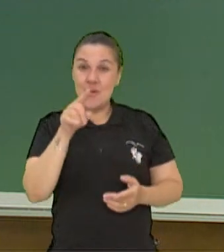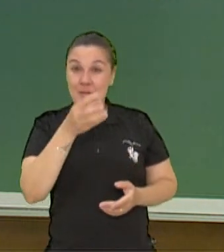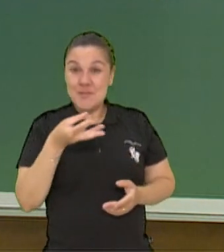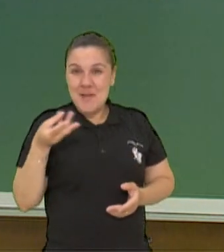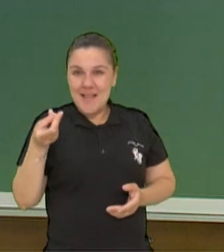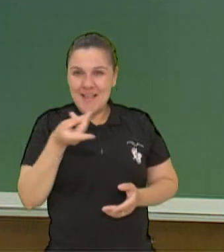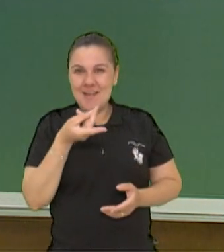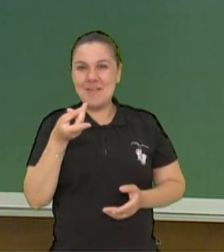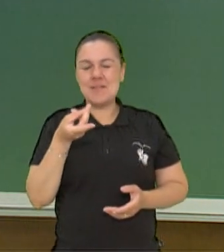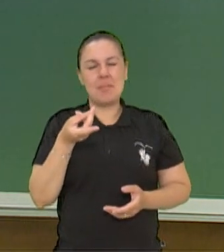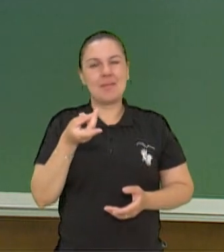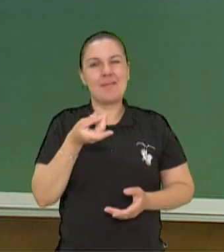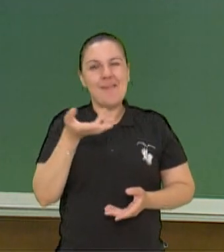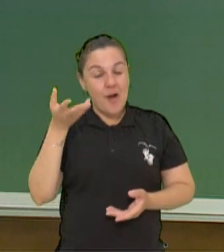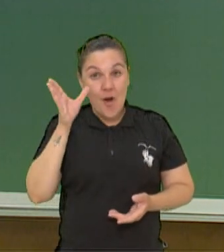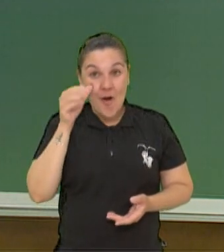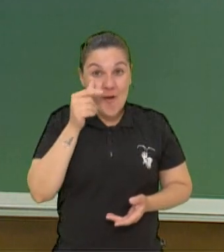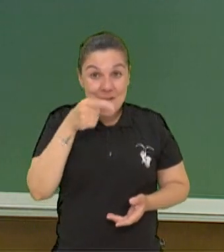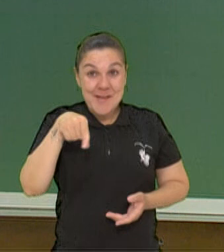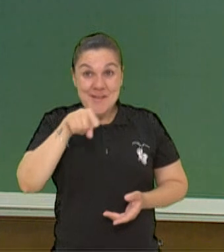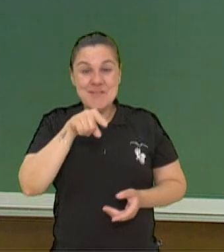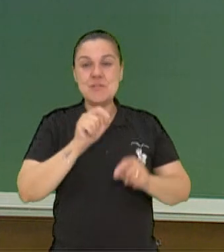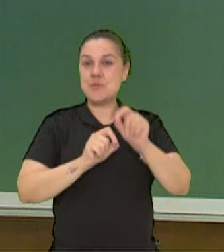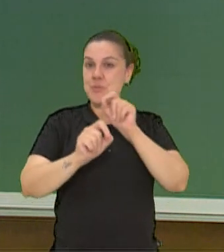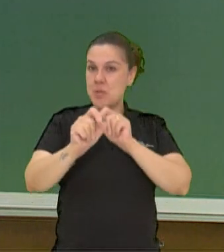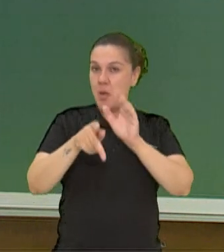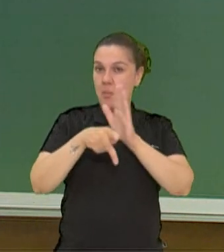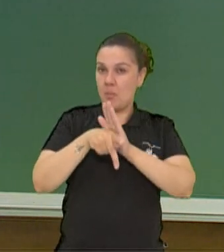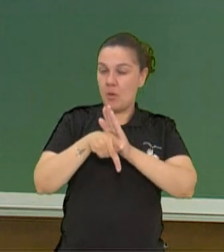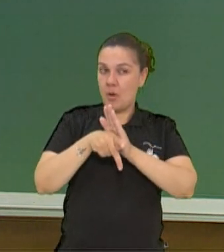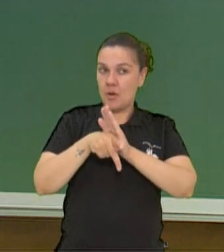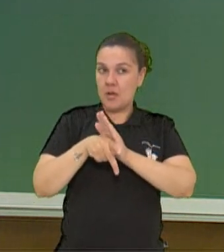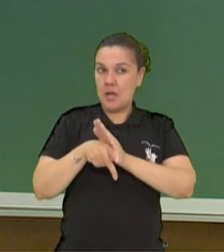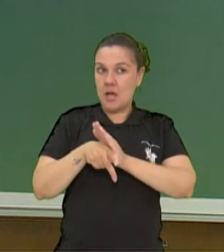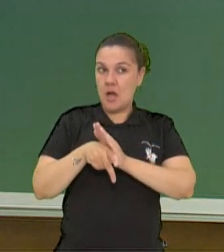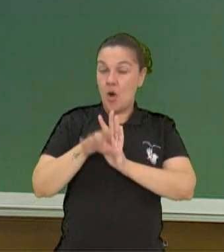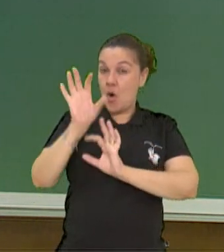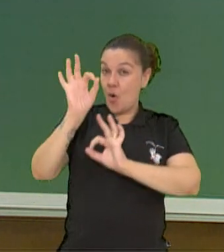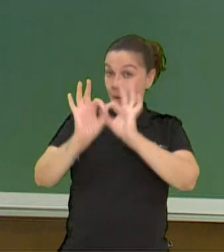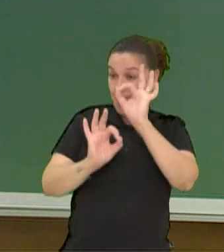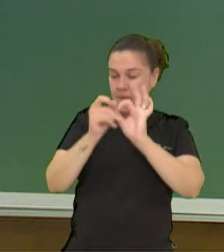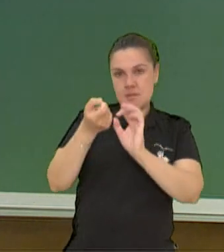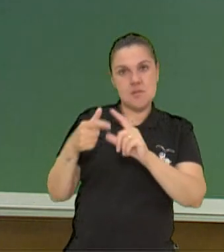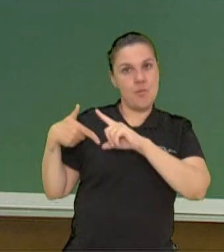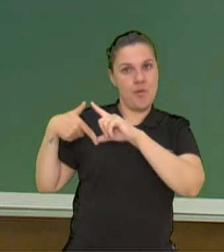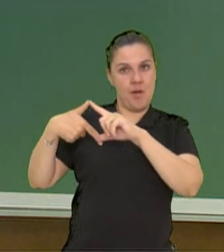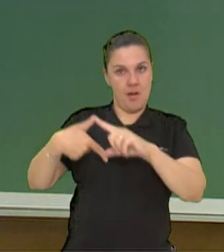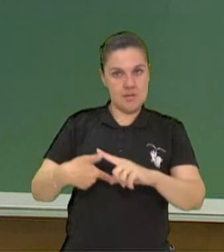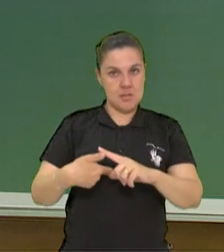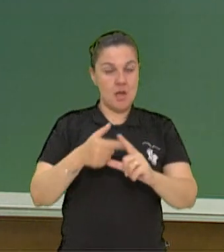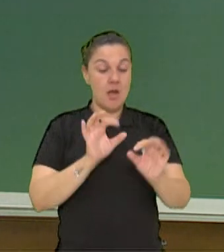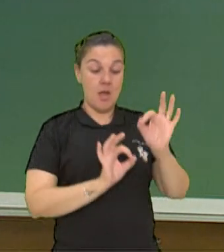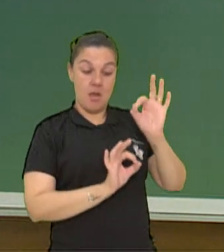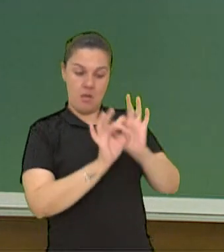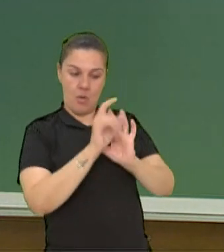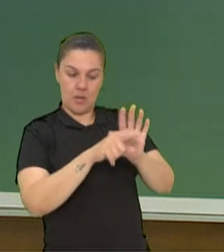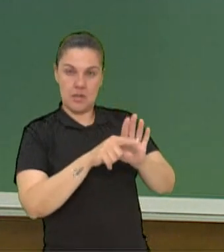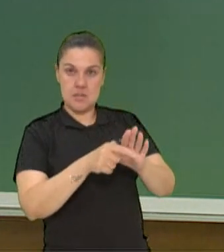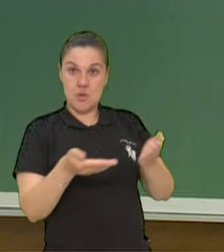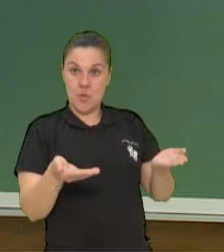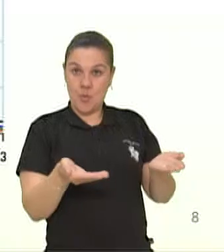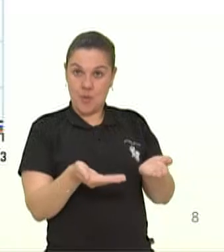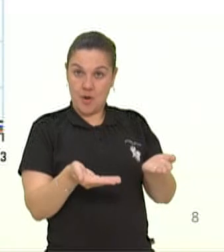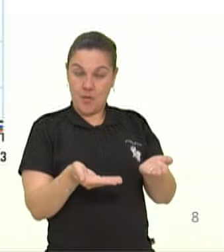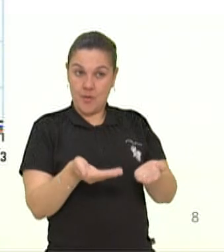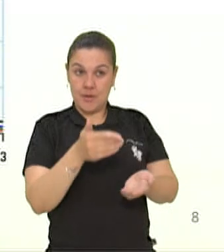de perfumaria, para você ver a ideia da mecânica clássica, a ideia da mecânica quântica. É claro que